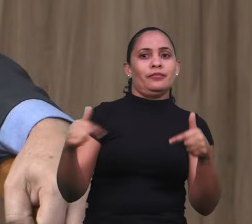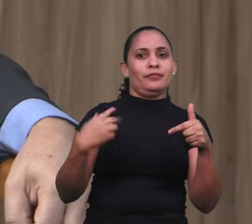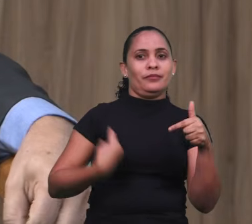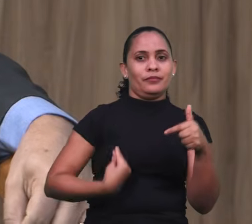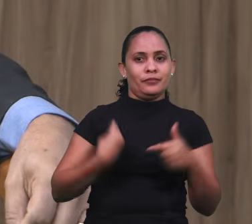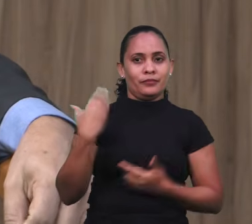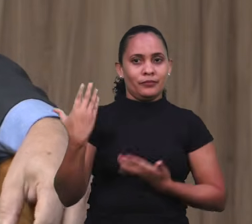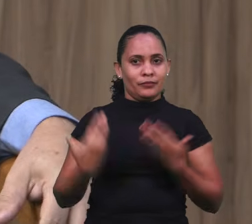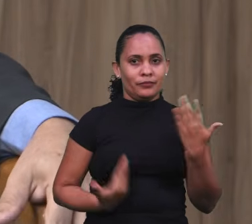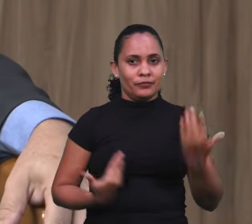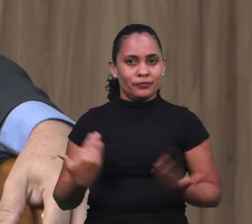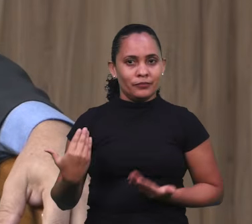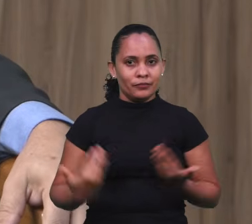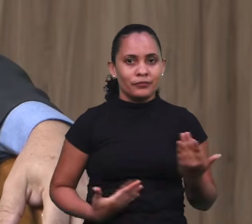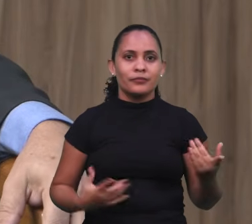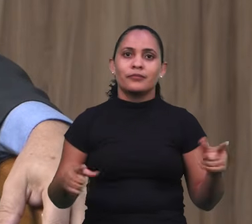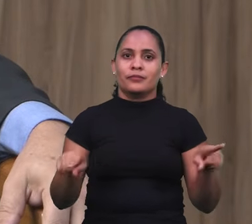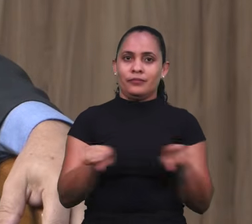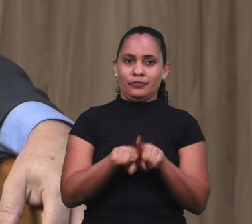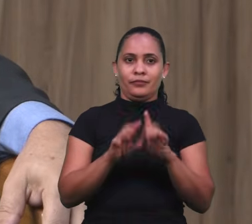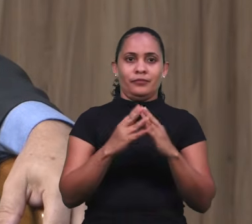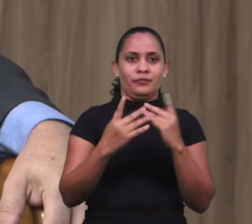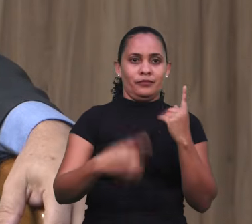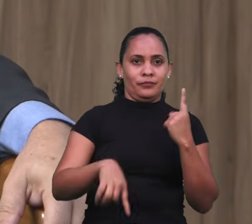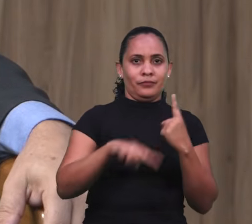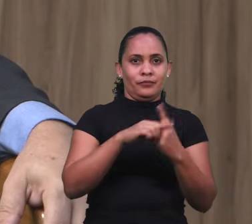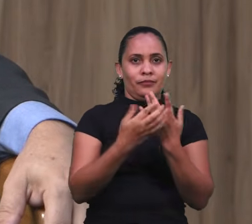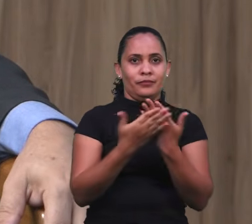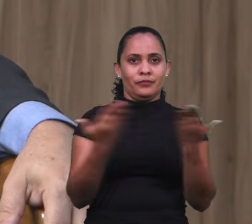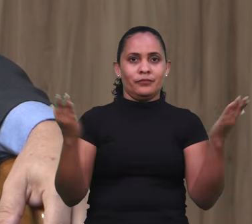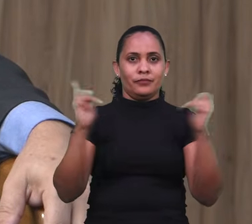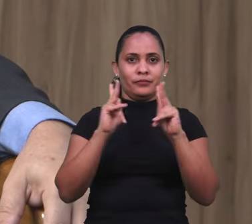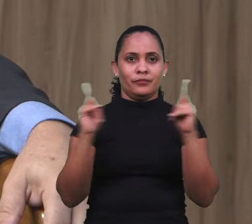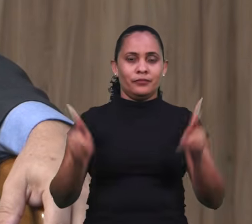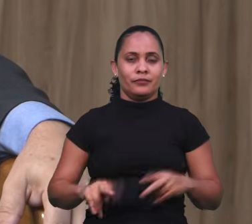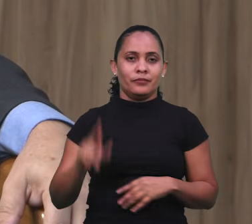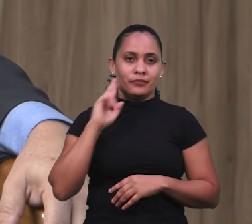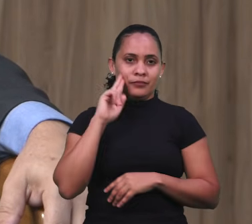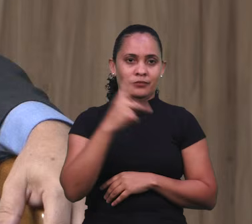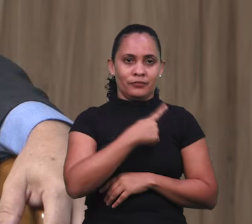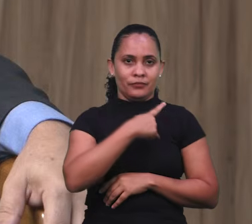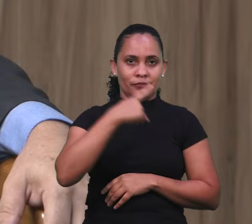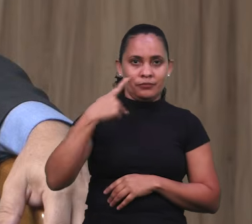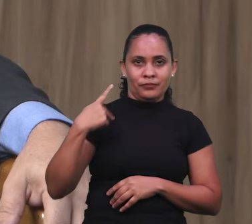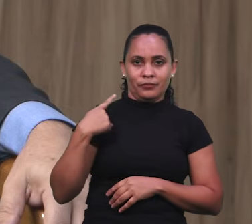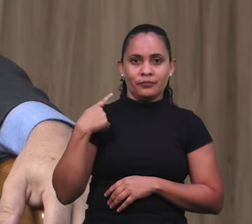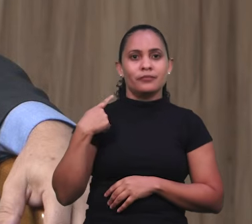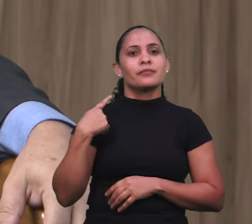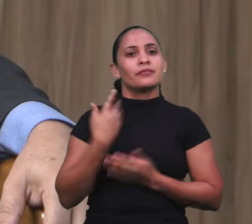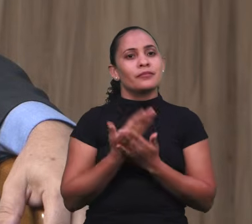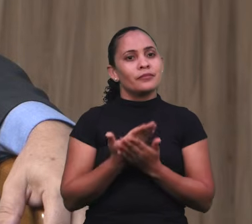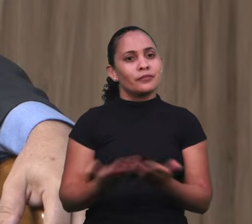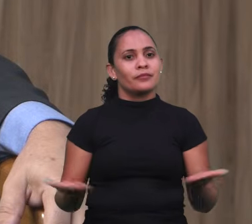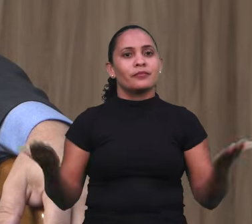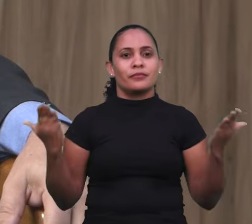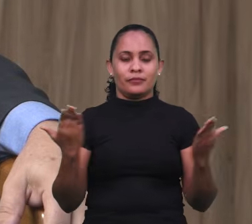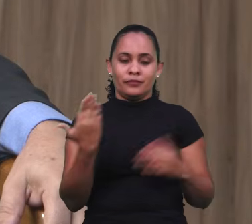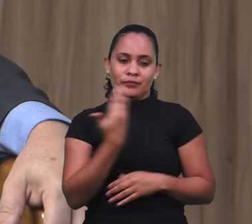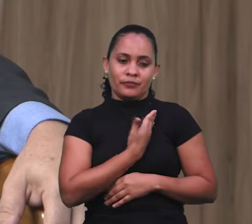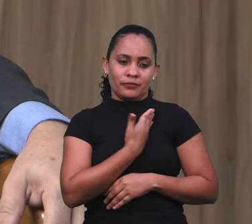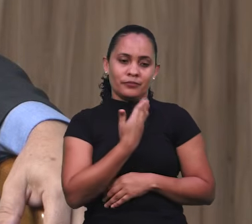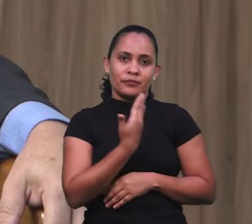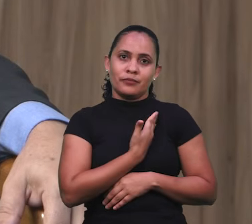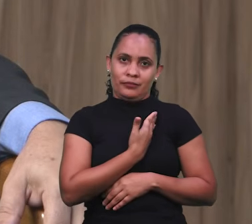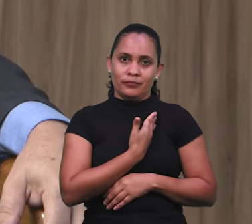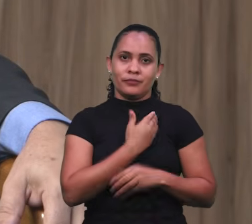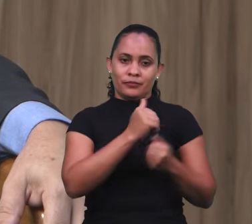que Deus tem feito na vida dos nossos irmãos e nas nossas igrejas. A paz do Senhor aos pastores e a